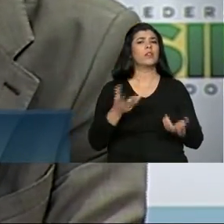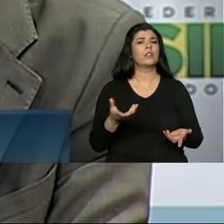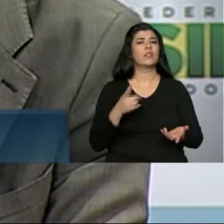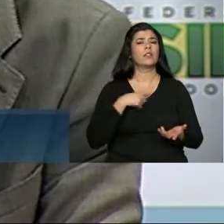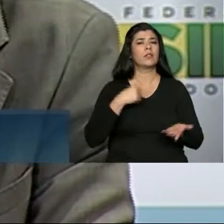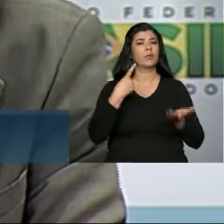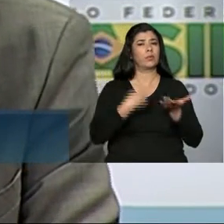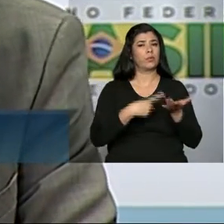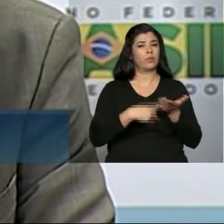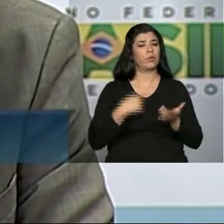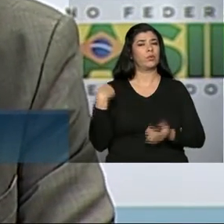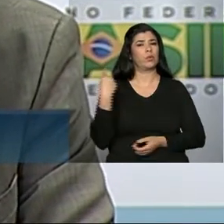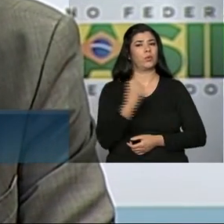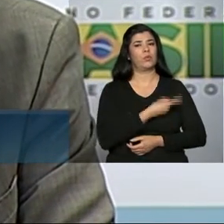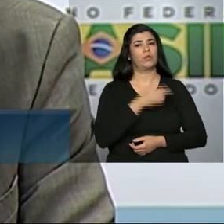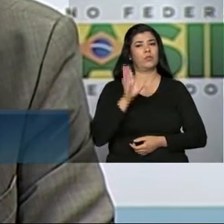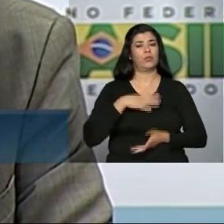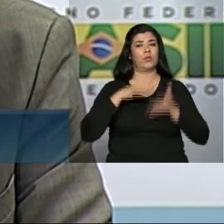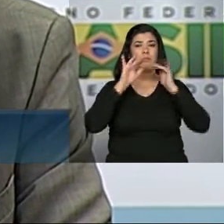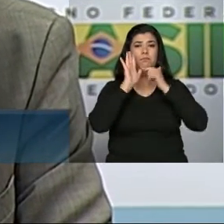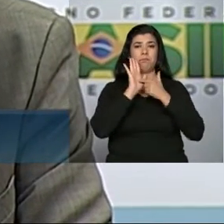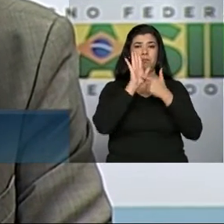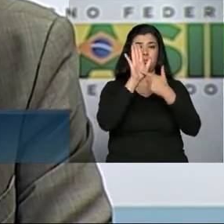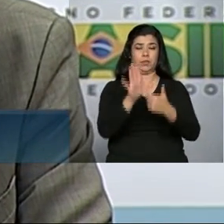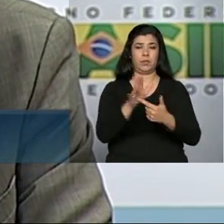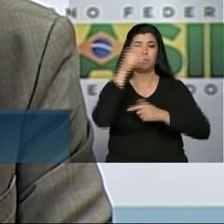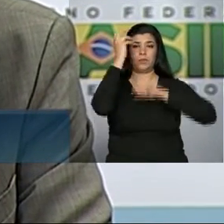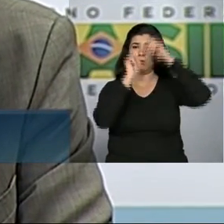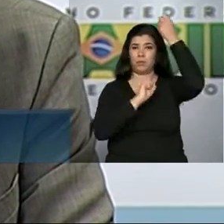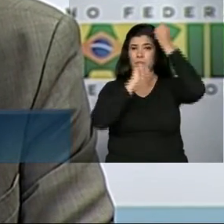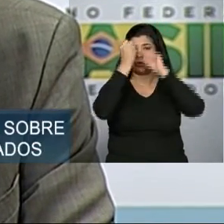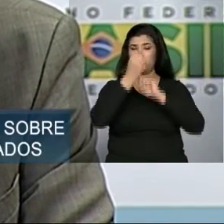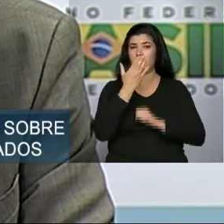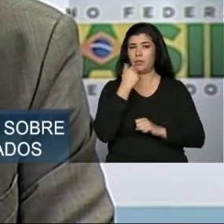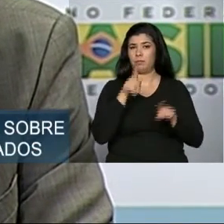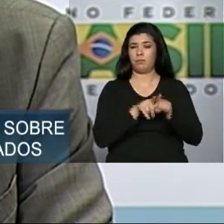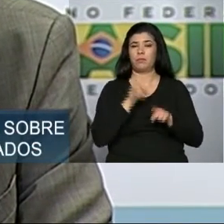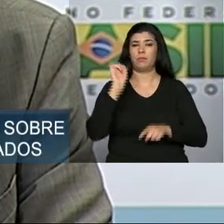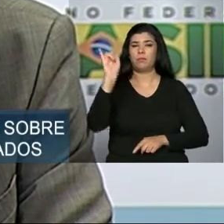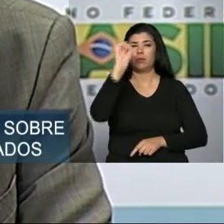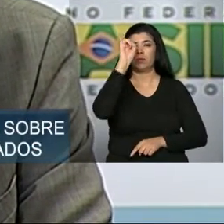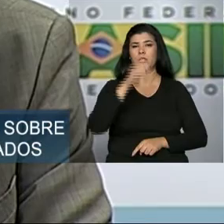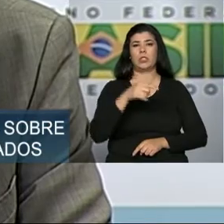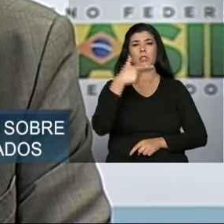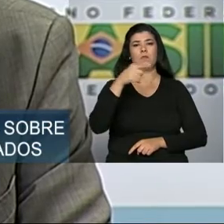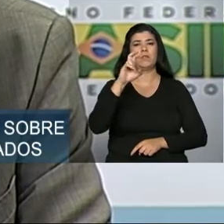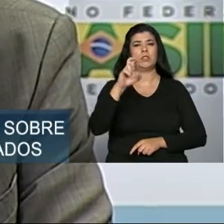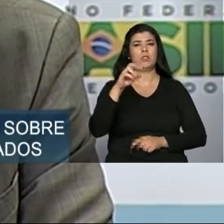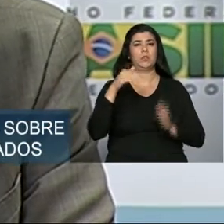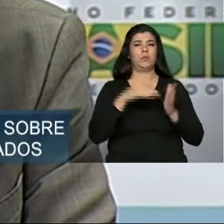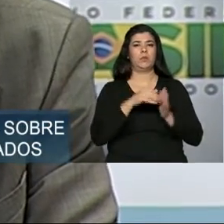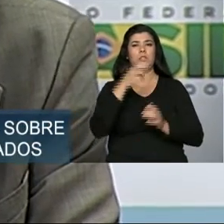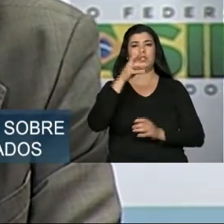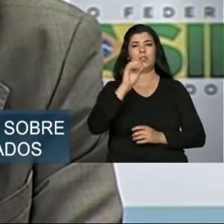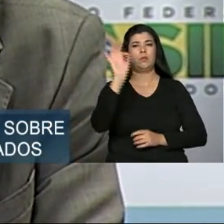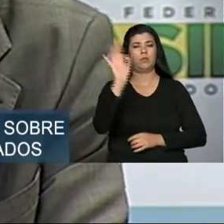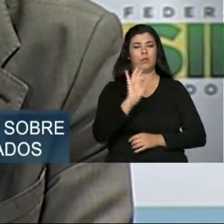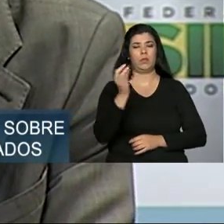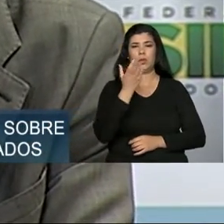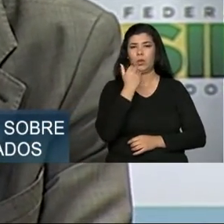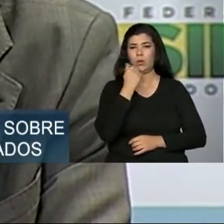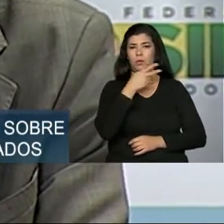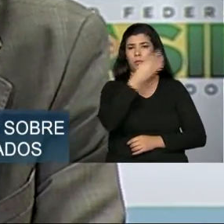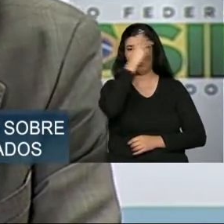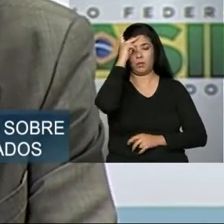essa pactuação que nós fizemos com a indústria de alimentos. Uma parte importante, entre 25% e 30% dos alimentos ingeridos pela